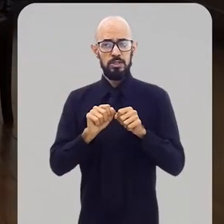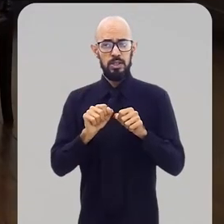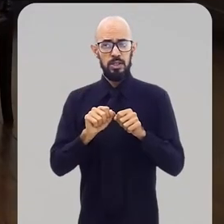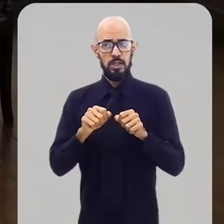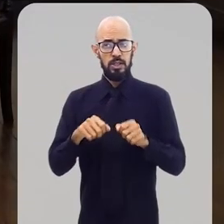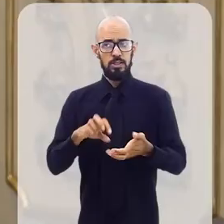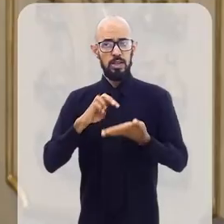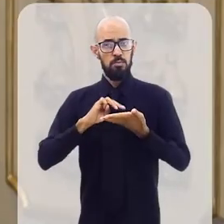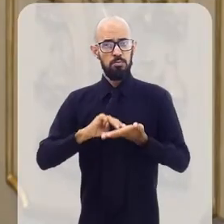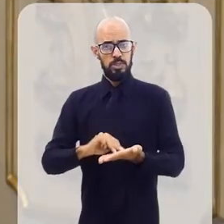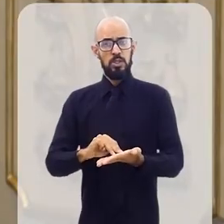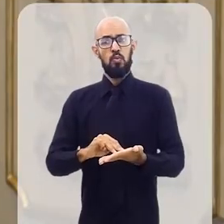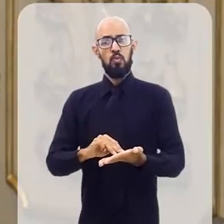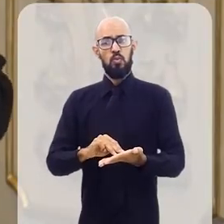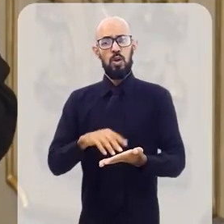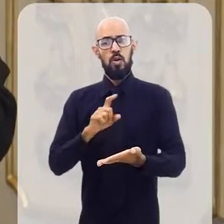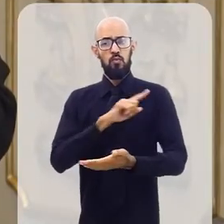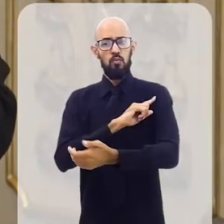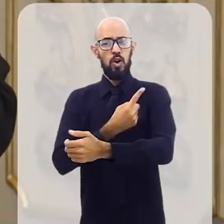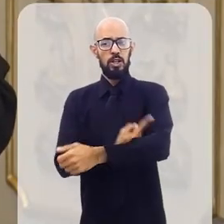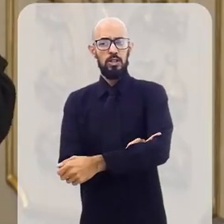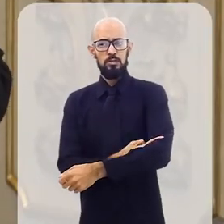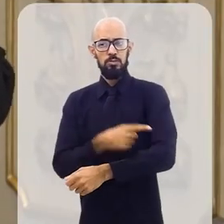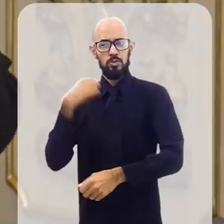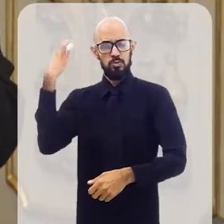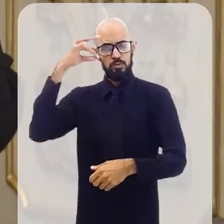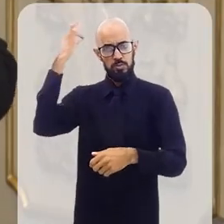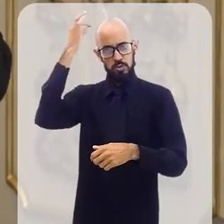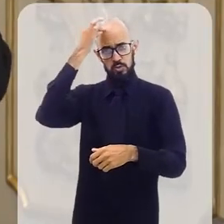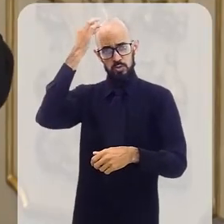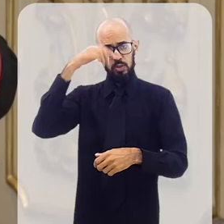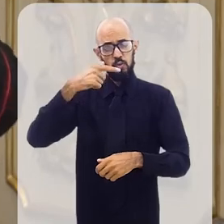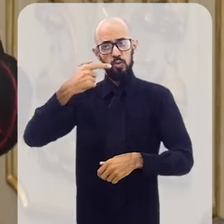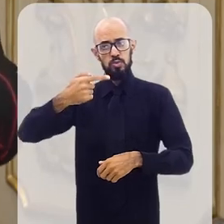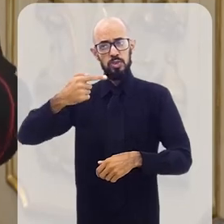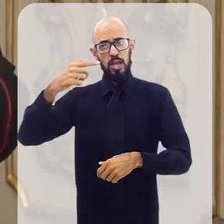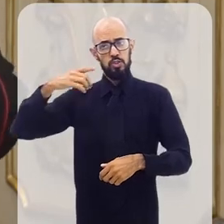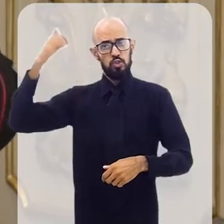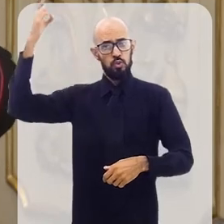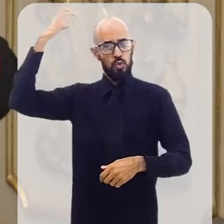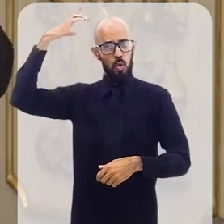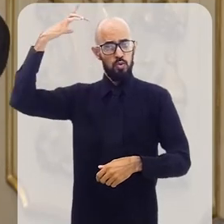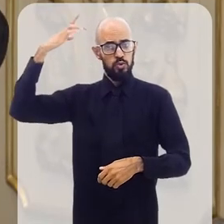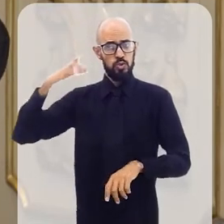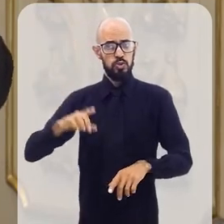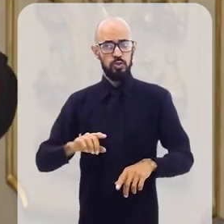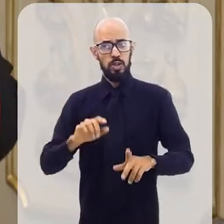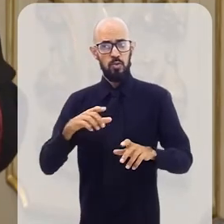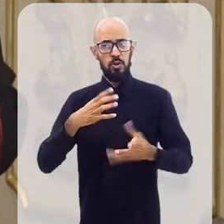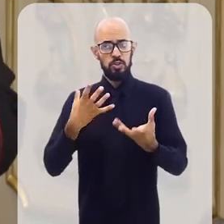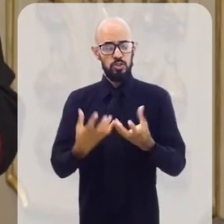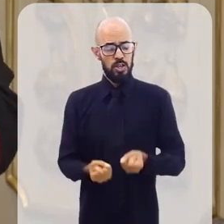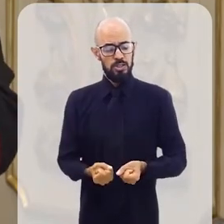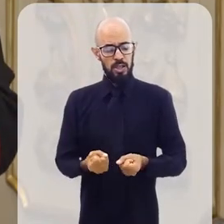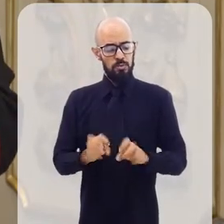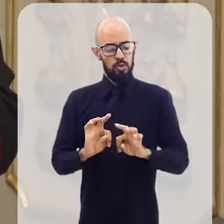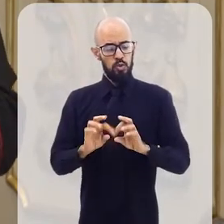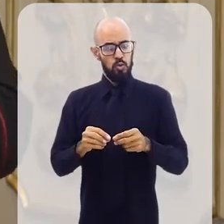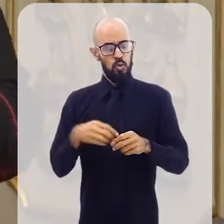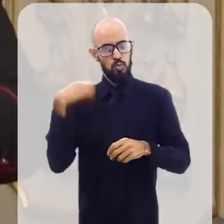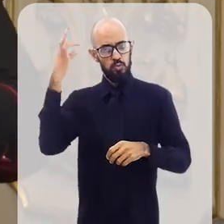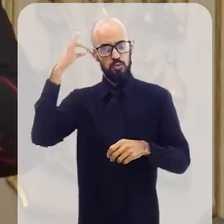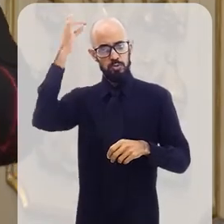esse envio da missão é o fortalecimento Vem Espírito Santo com os sete dons que recebemos o Espírito Santo